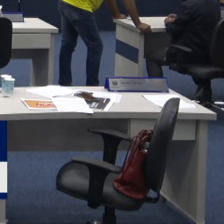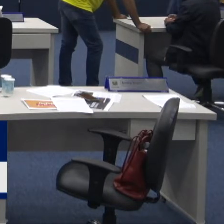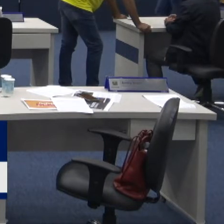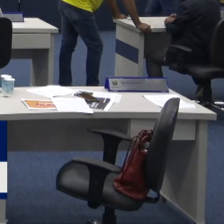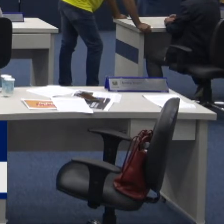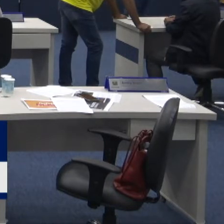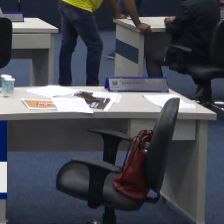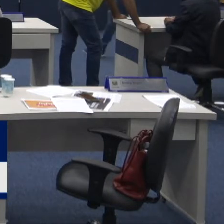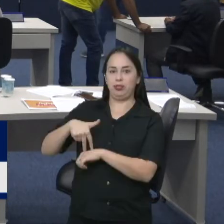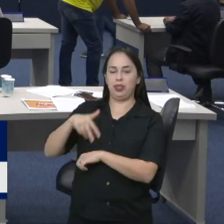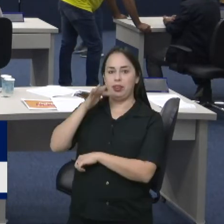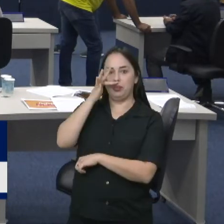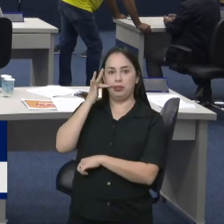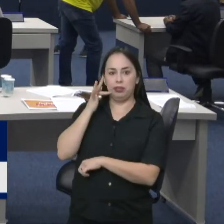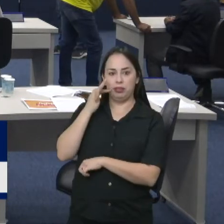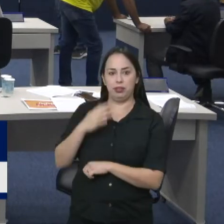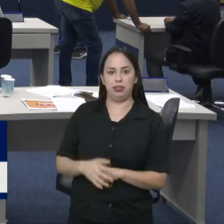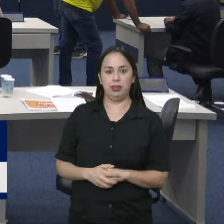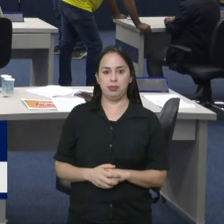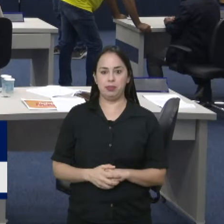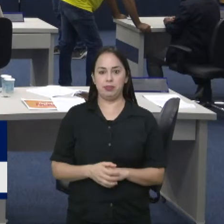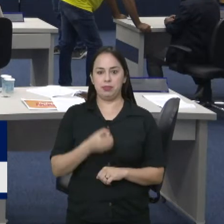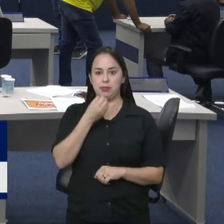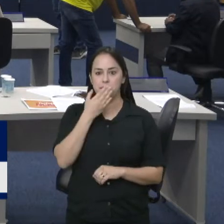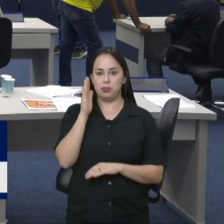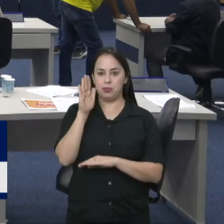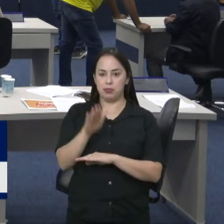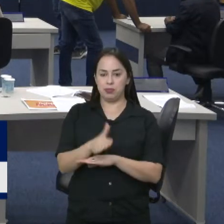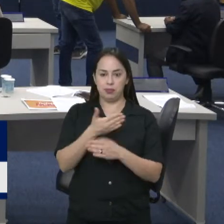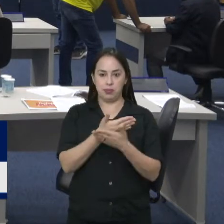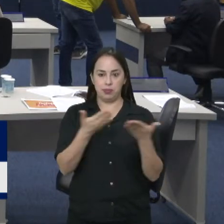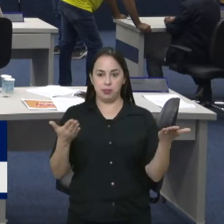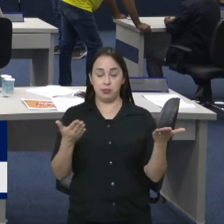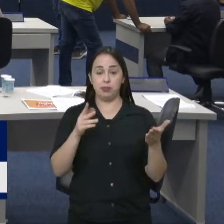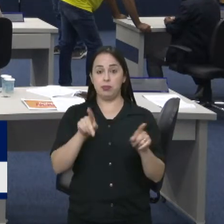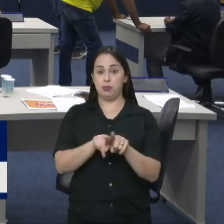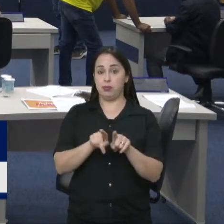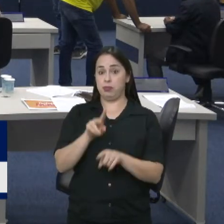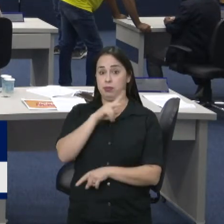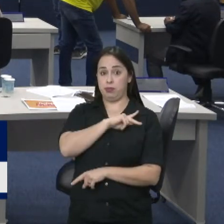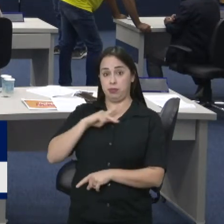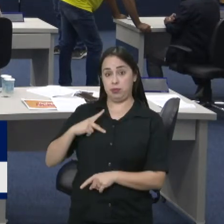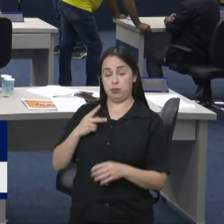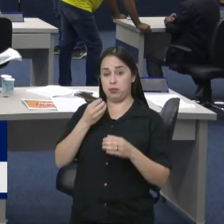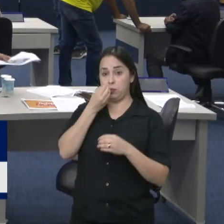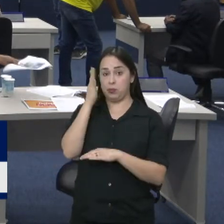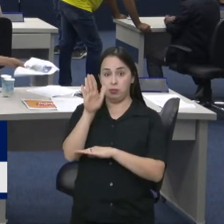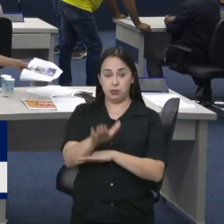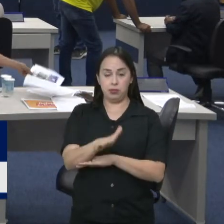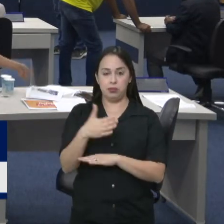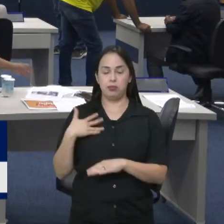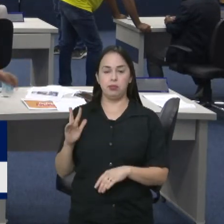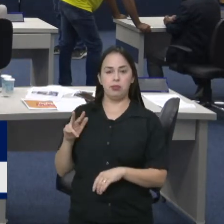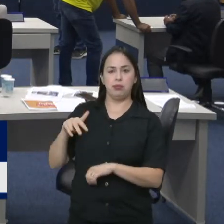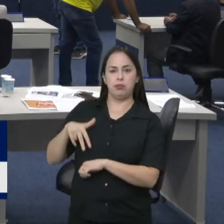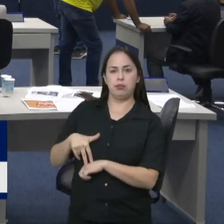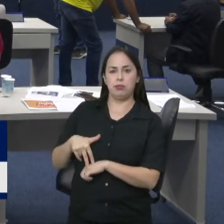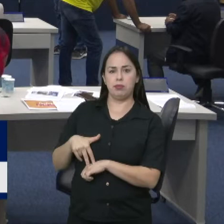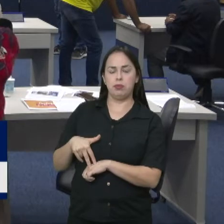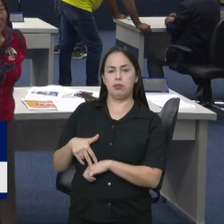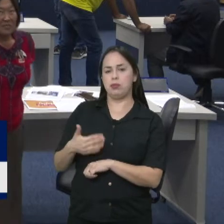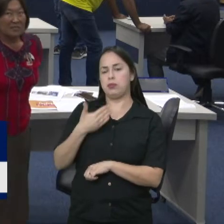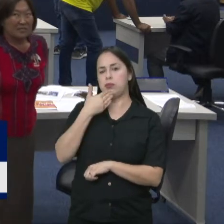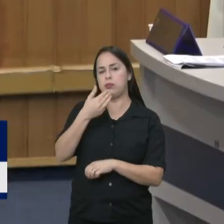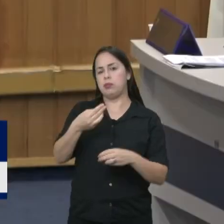O vereador Fabião Zagueiro. Boa tarde, senhor presidente, todos os colegas vereadores, né? Eu vim aqui falar sobre uma moção,